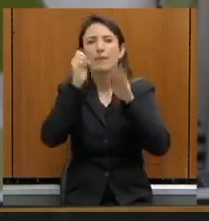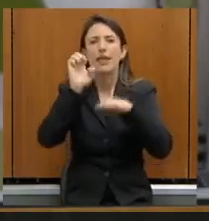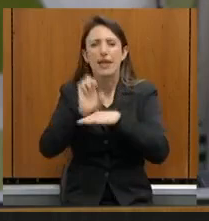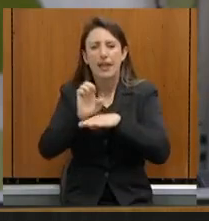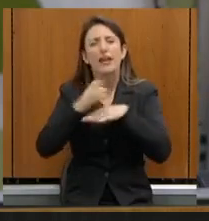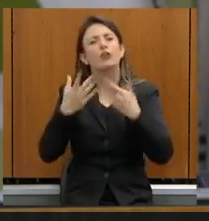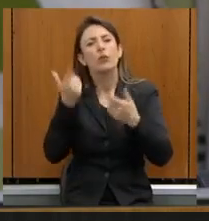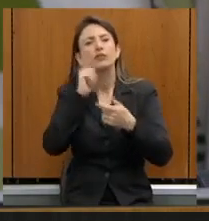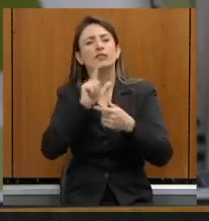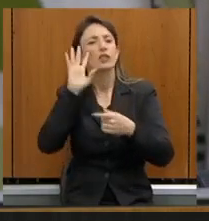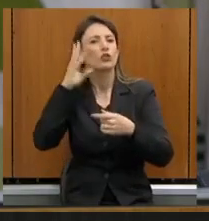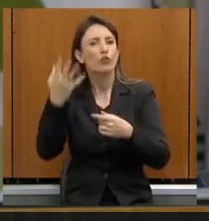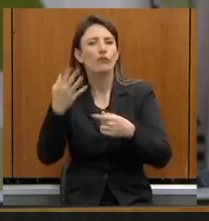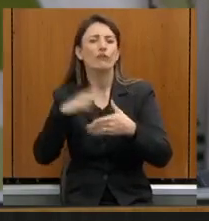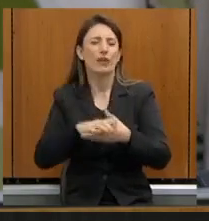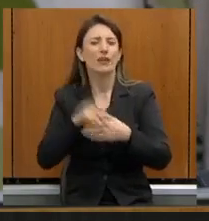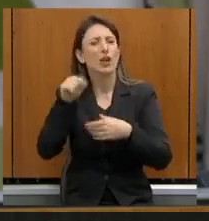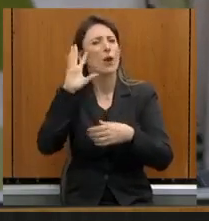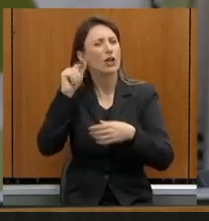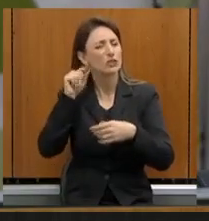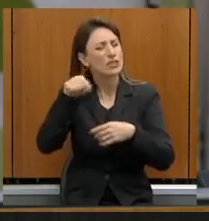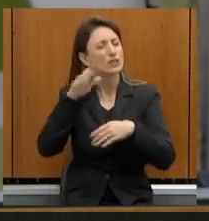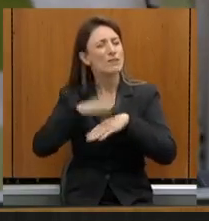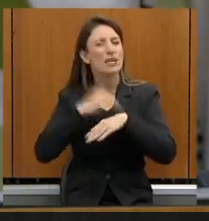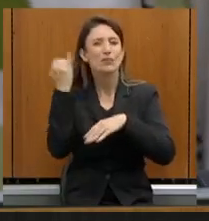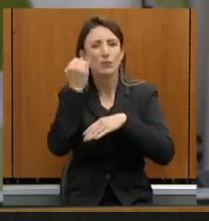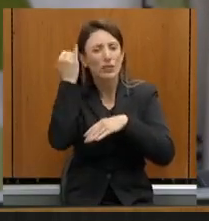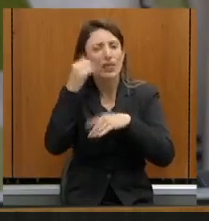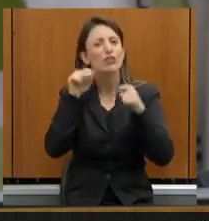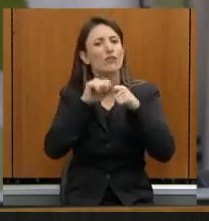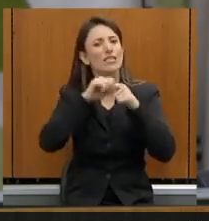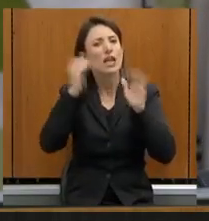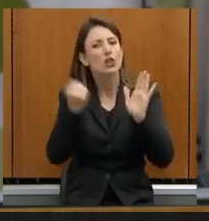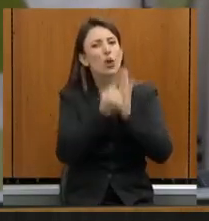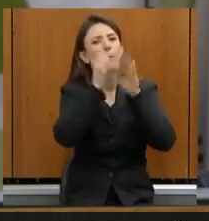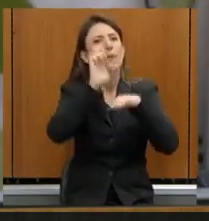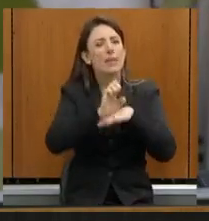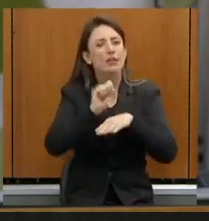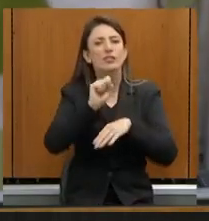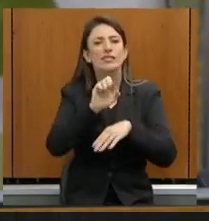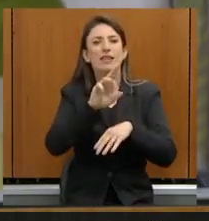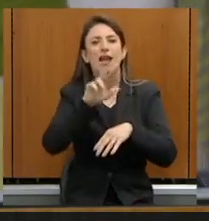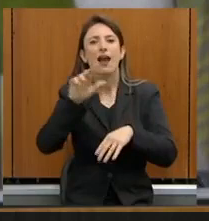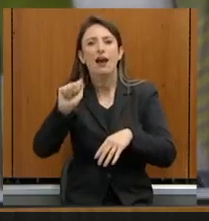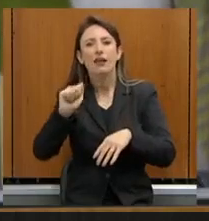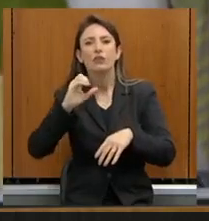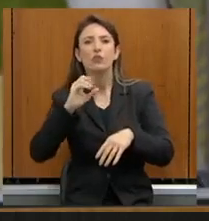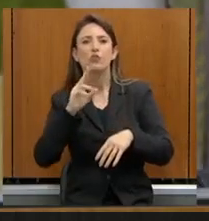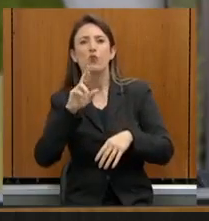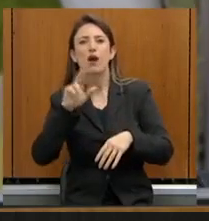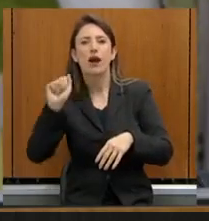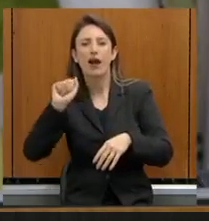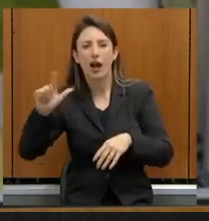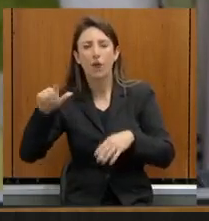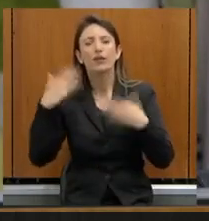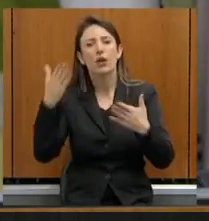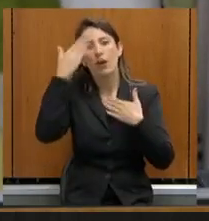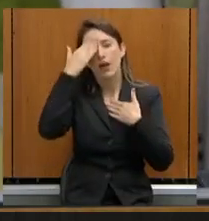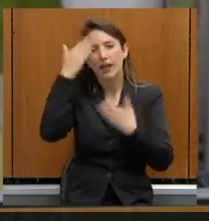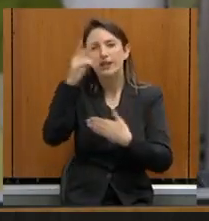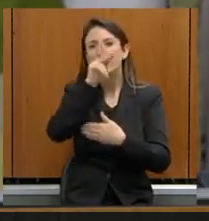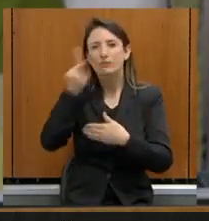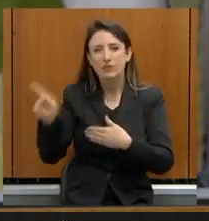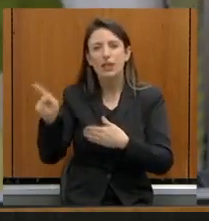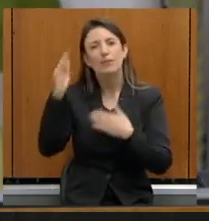passo importante, que é fazer o tombamento da nossa serra do Curral. Então, agradeço, presidente, principalmente pela flexibilidade, em relação às